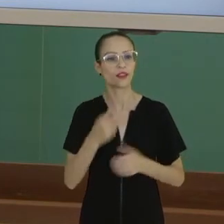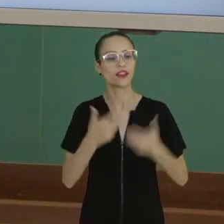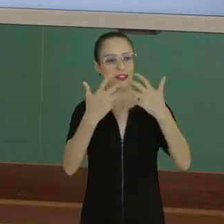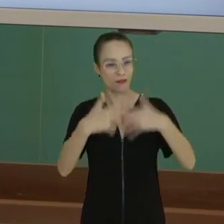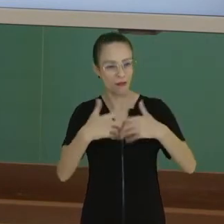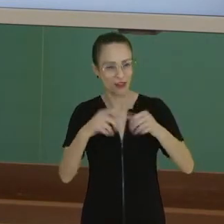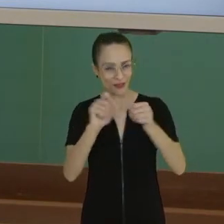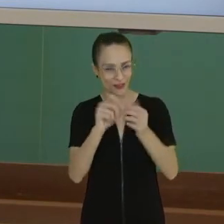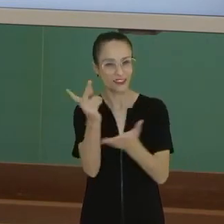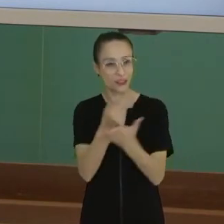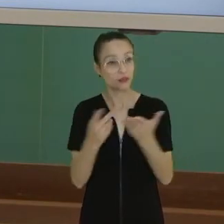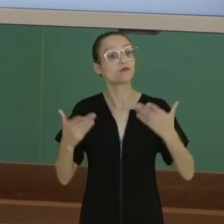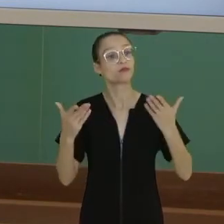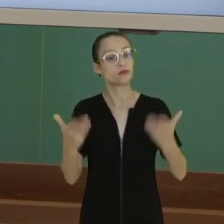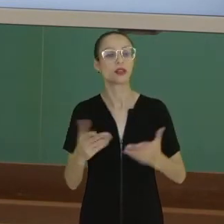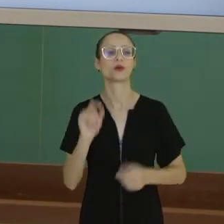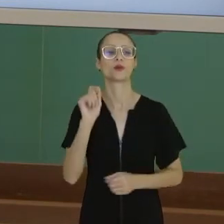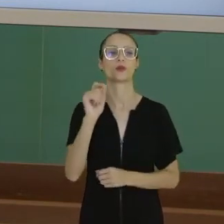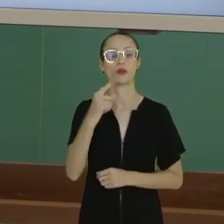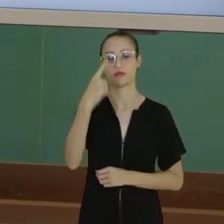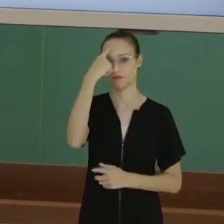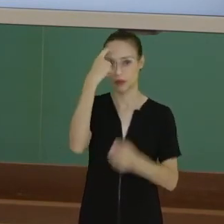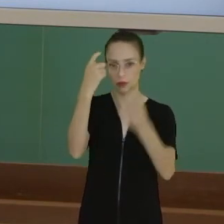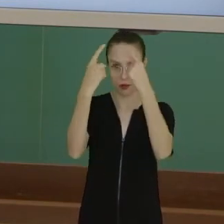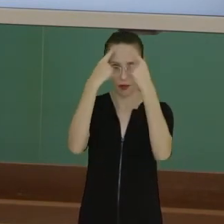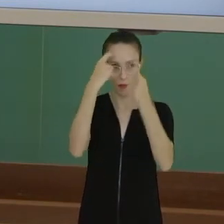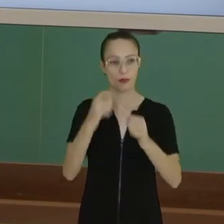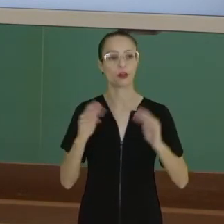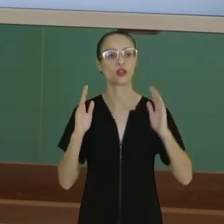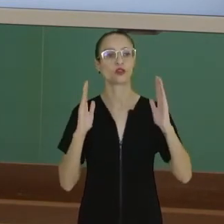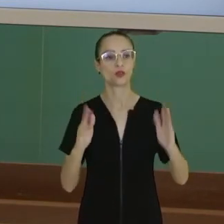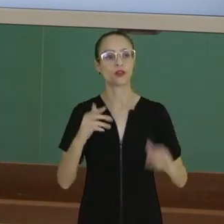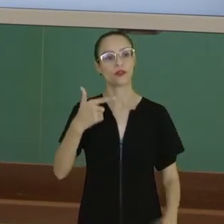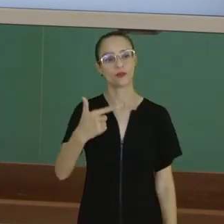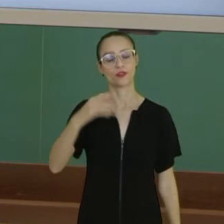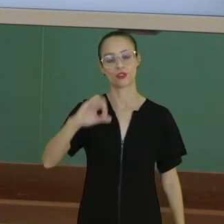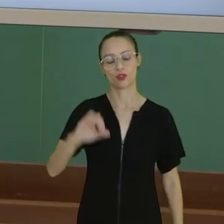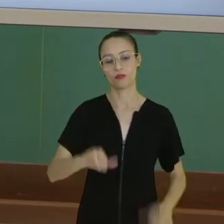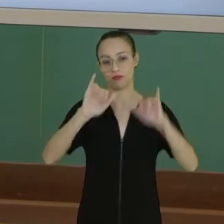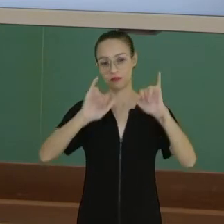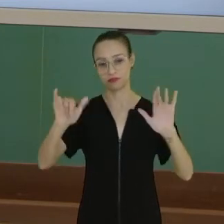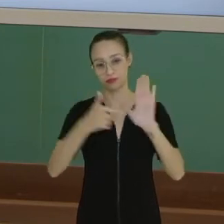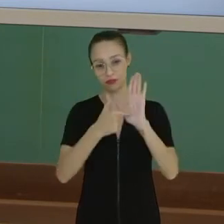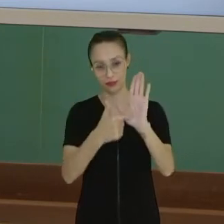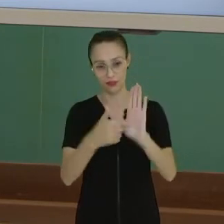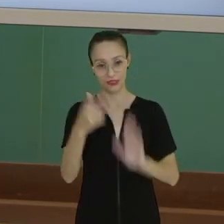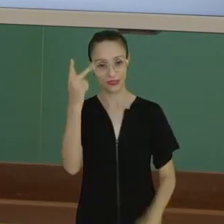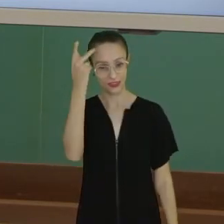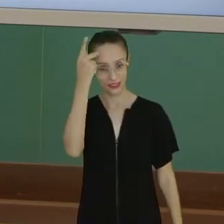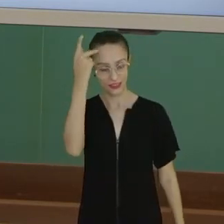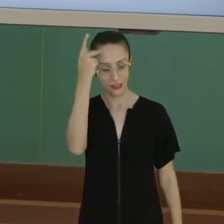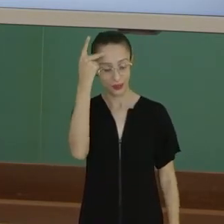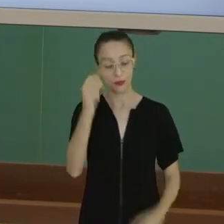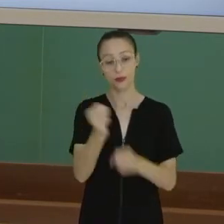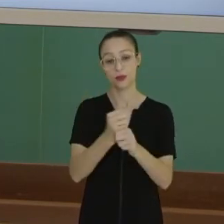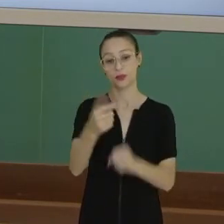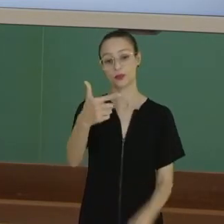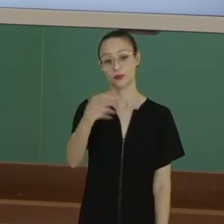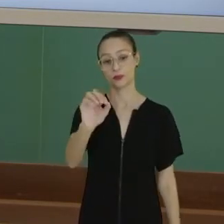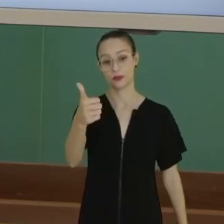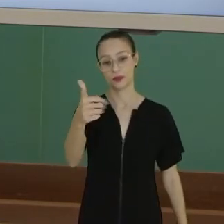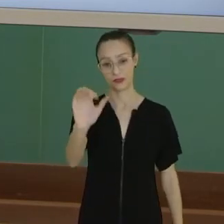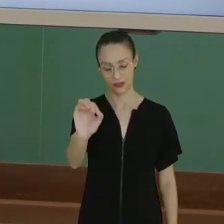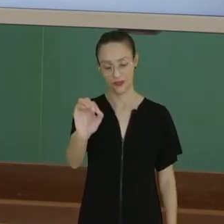desenho? Então, jogos e invenções durante a 29ª Bienal de Arte de São Paulo em 2010.